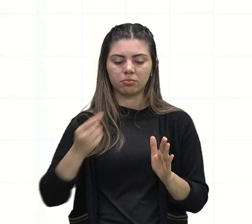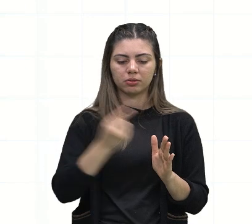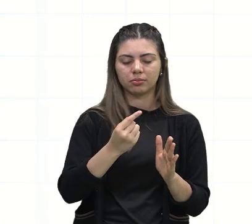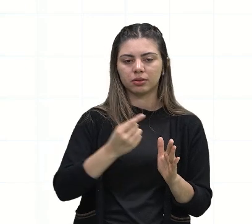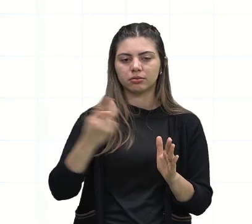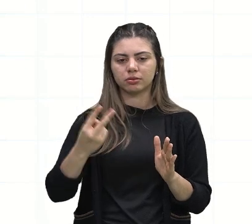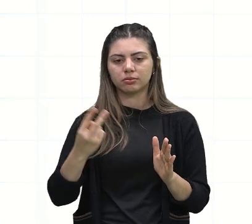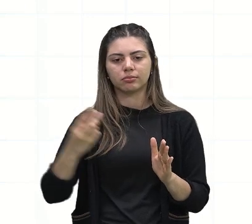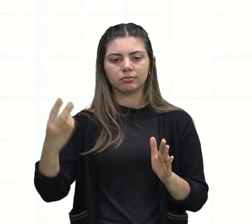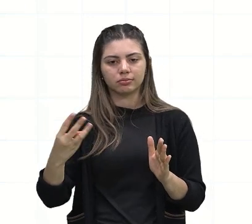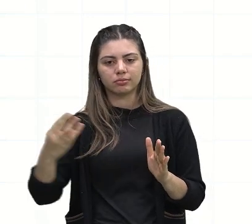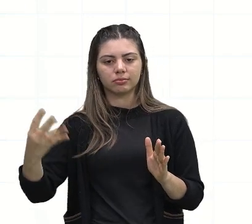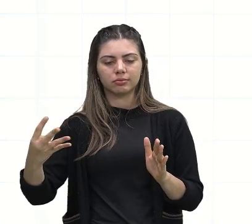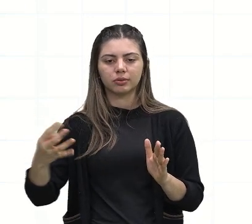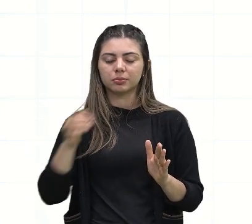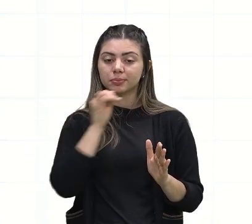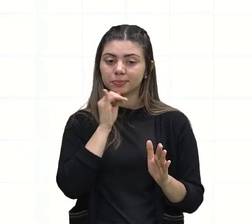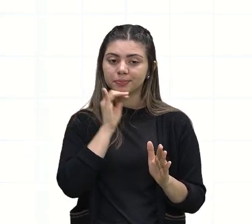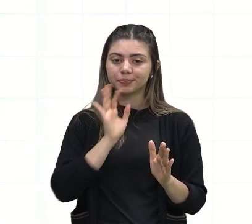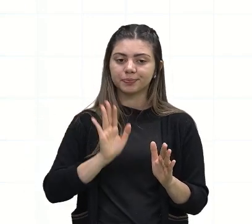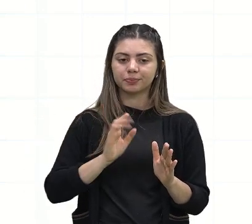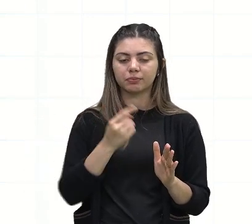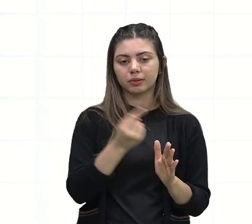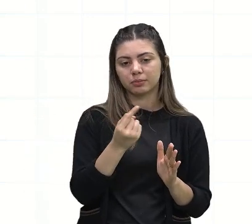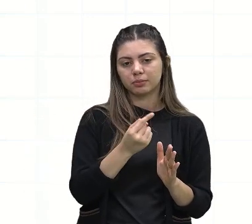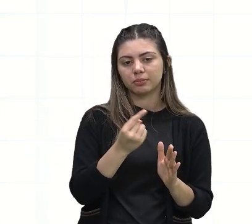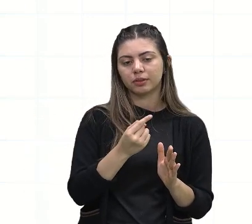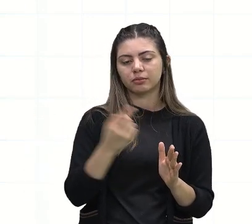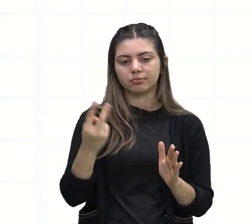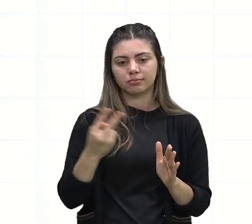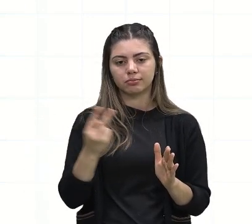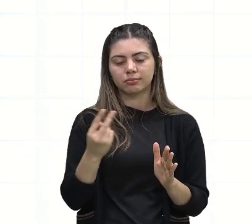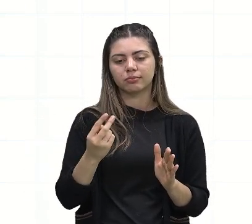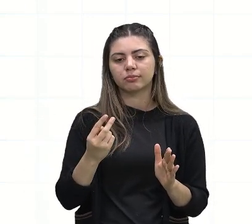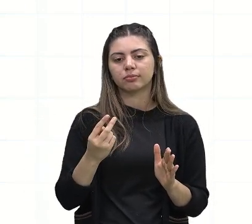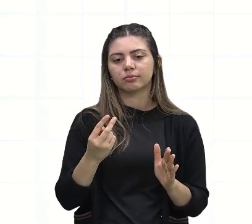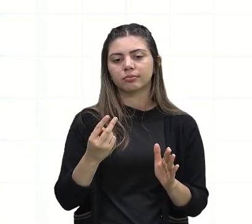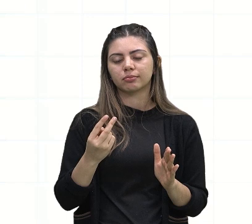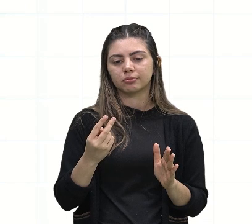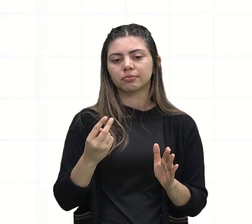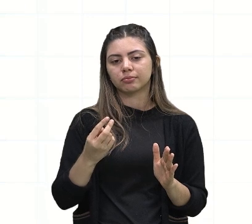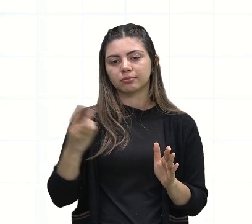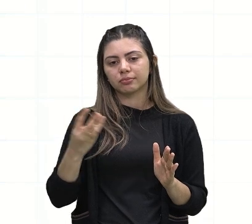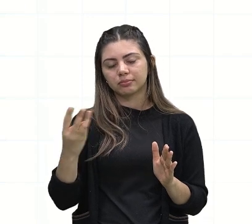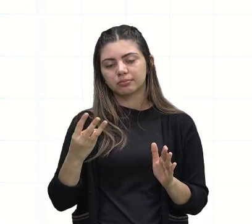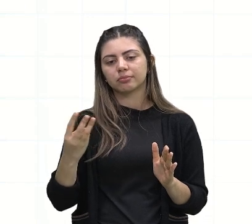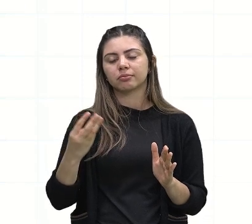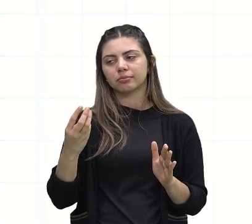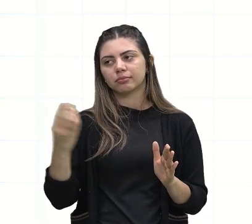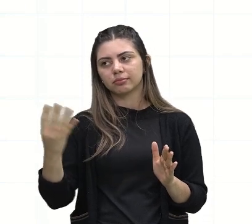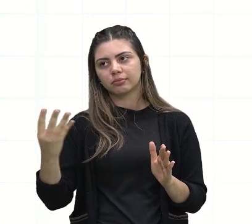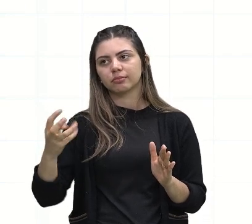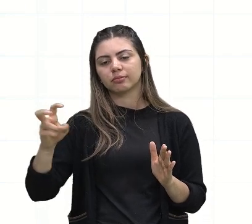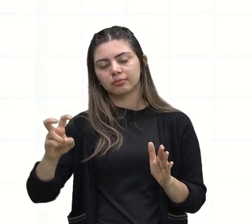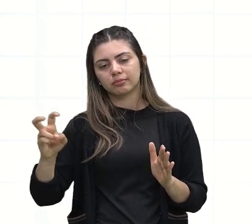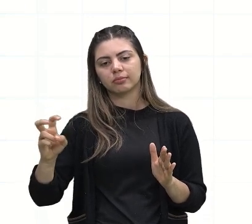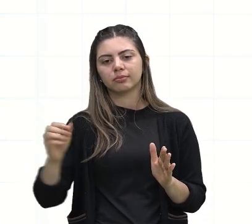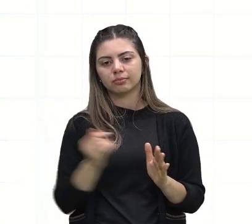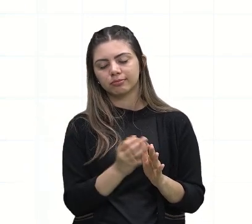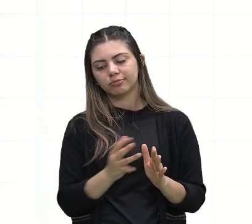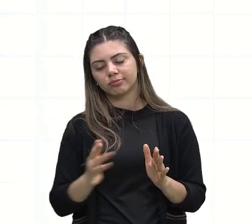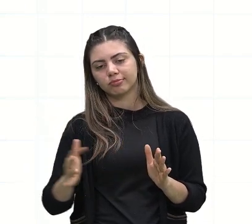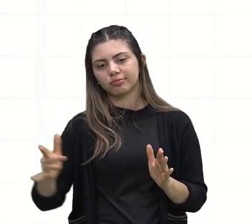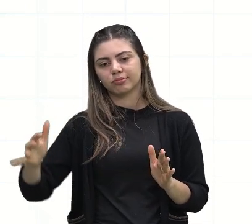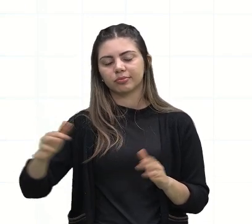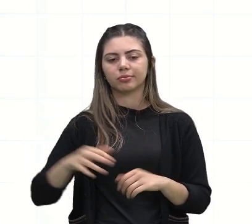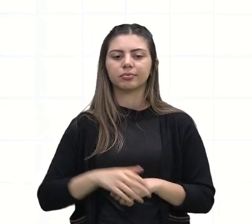série dada. Então, por exemplo, primeiro lugar, segundo lugar, né? Terceiro lugar, centésimo lugar. Então, a